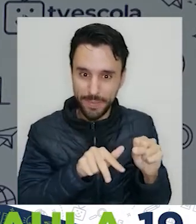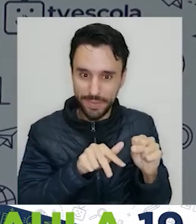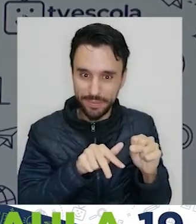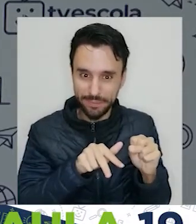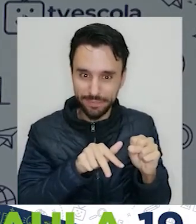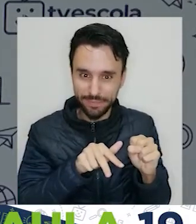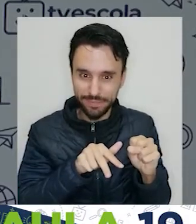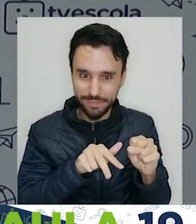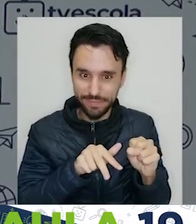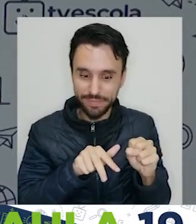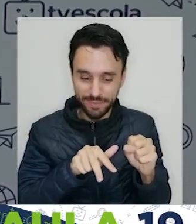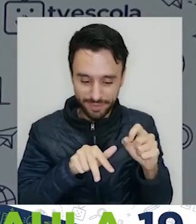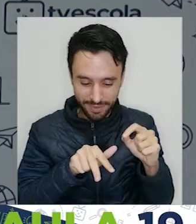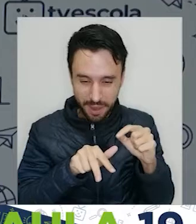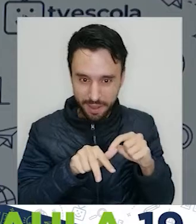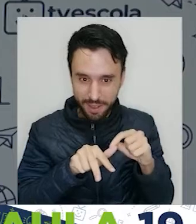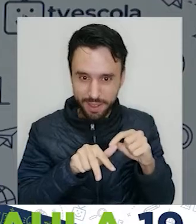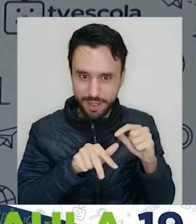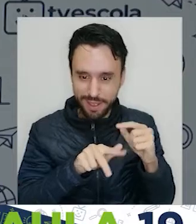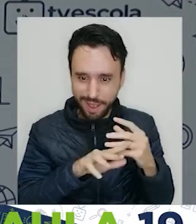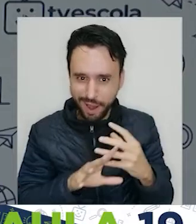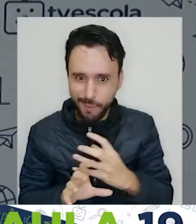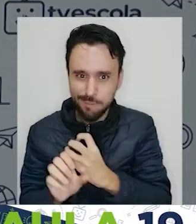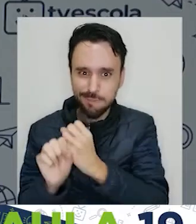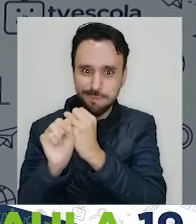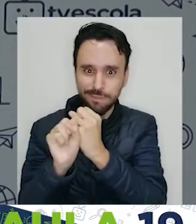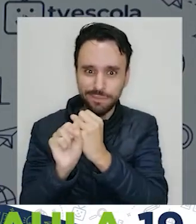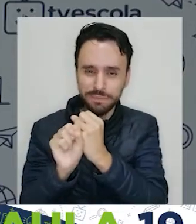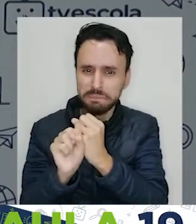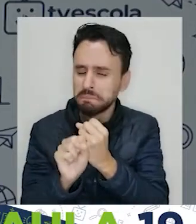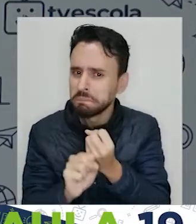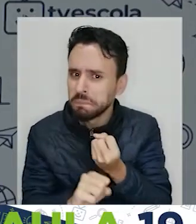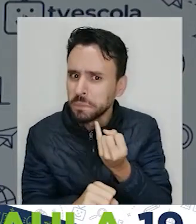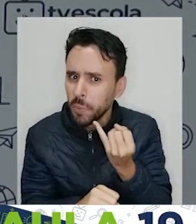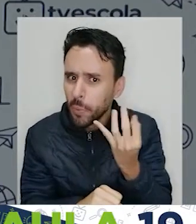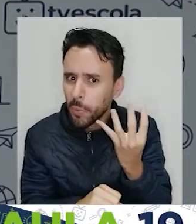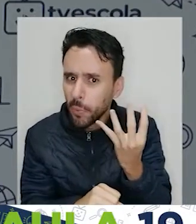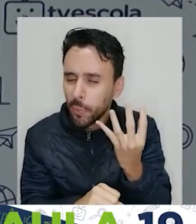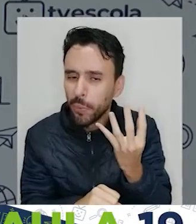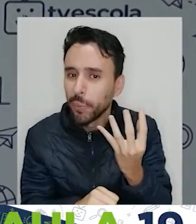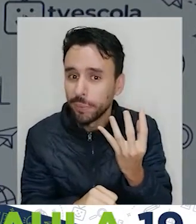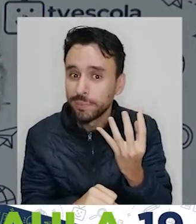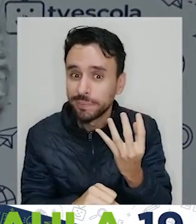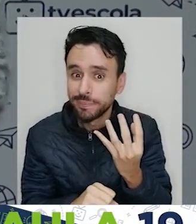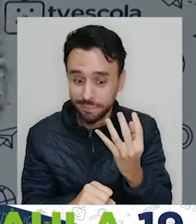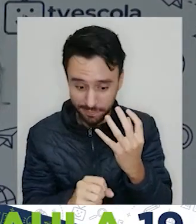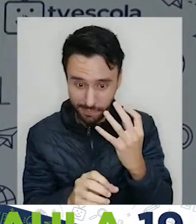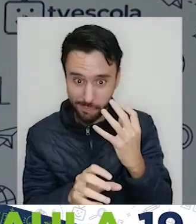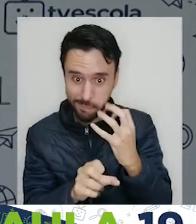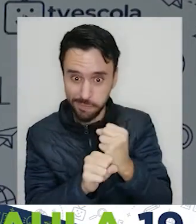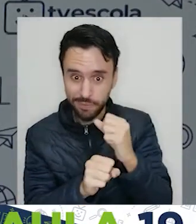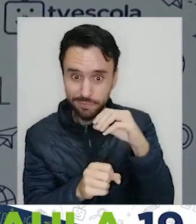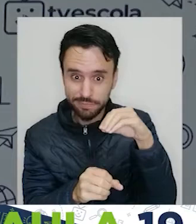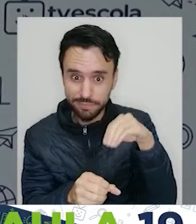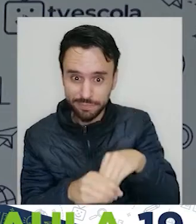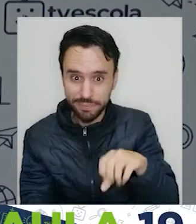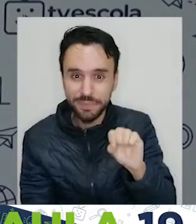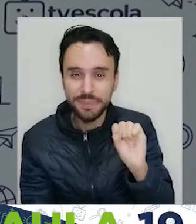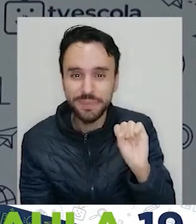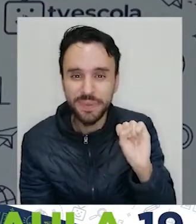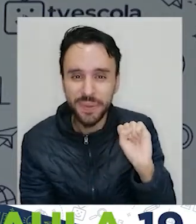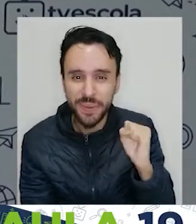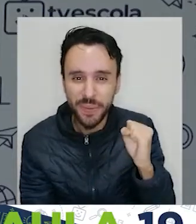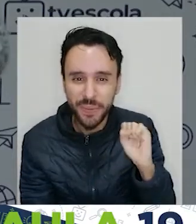oito. Então, quantas pegadas o passarinho deixou no trajeto do jogo? Oito pegadas.